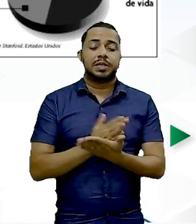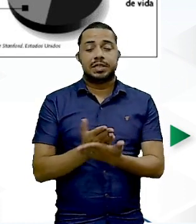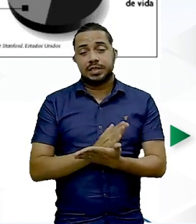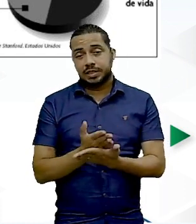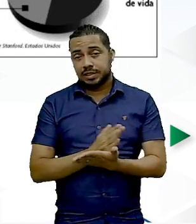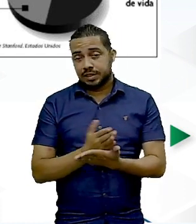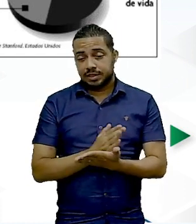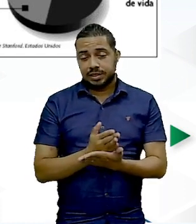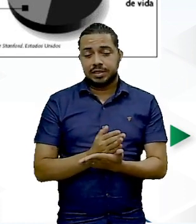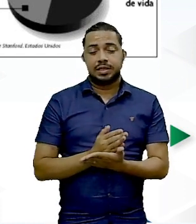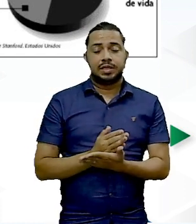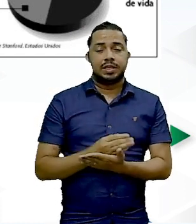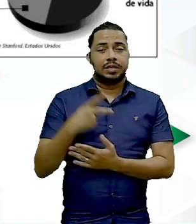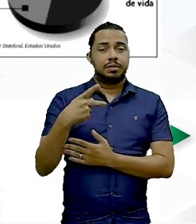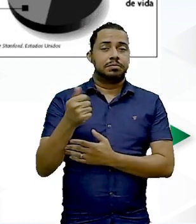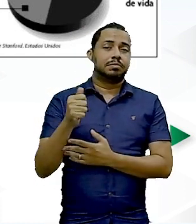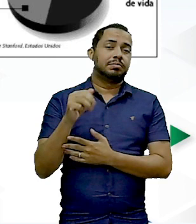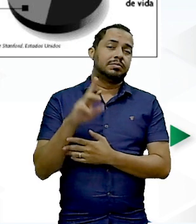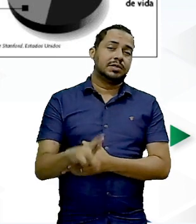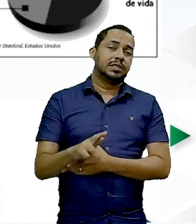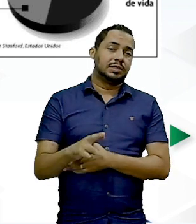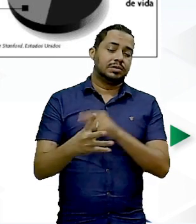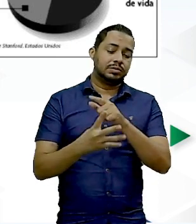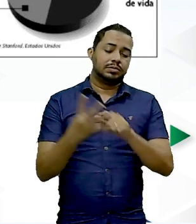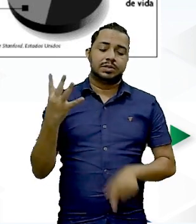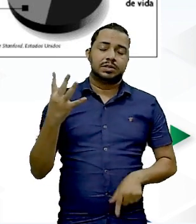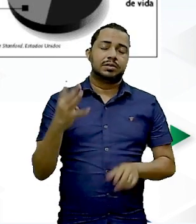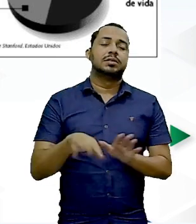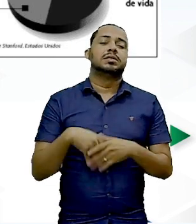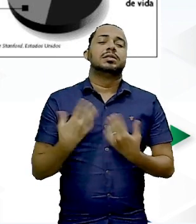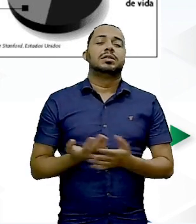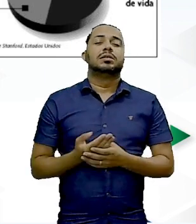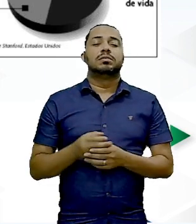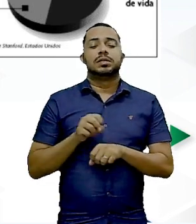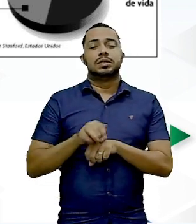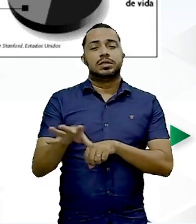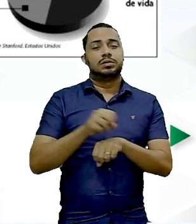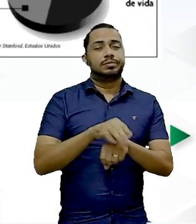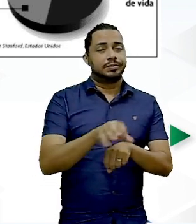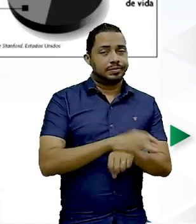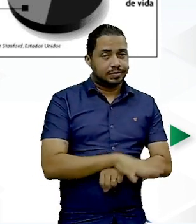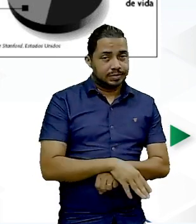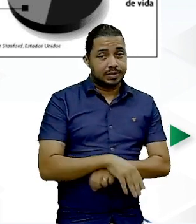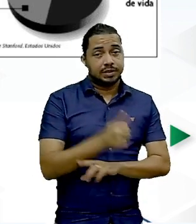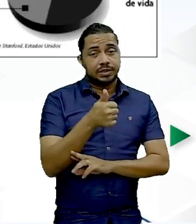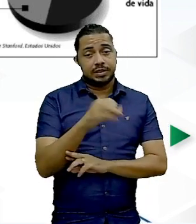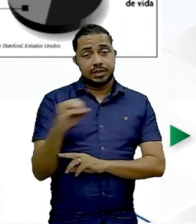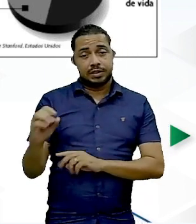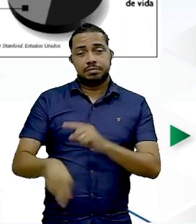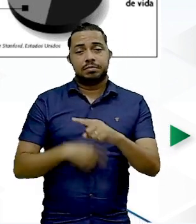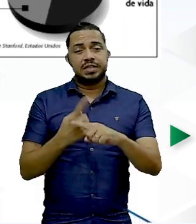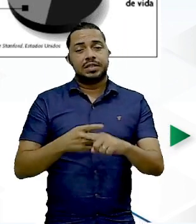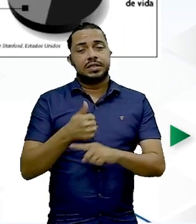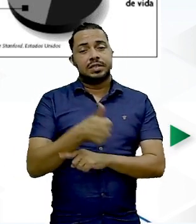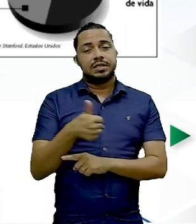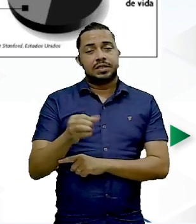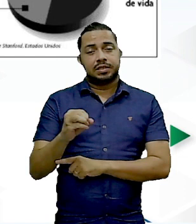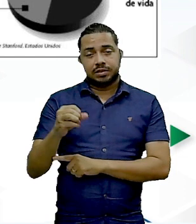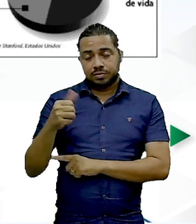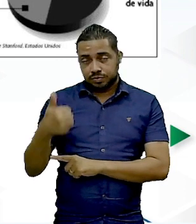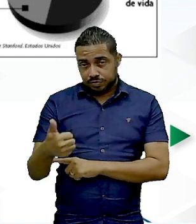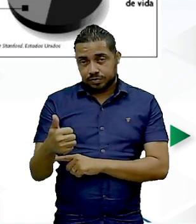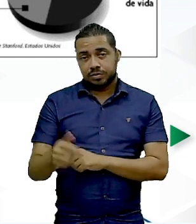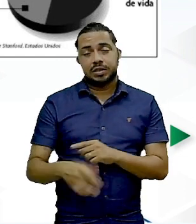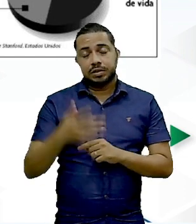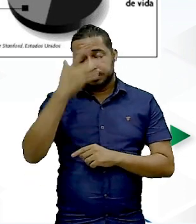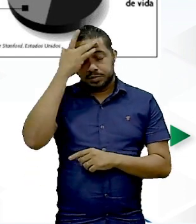é par, ok? São 4. Então, nós vamos distribuir 100 mais 101, que são essas